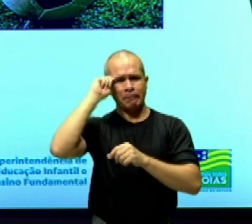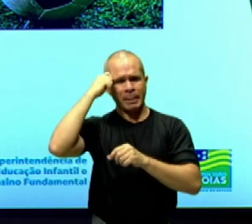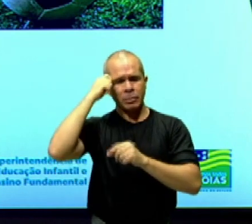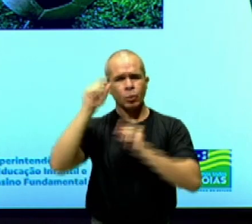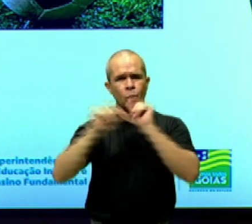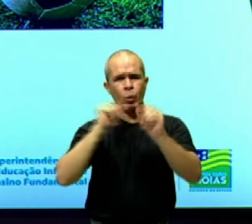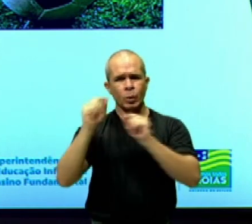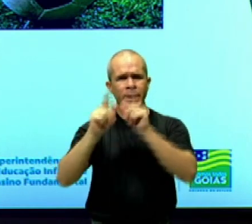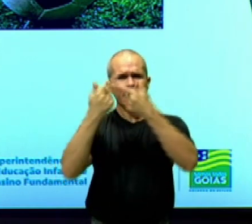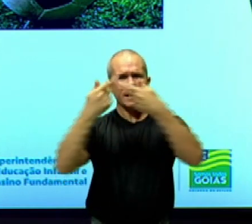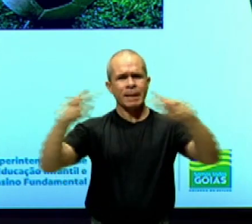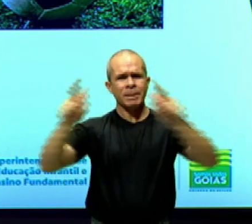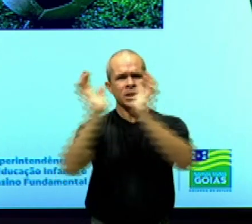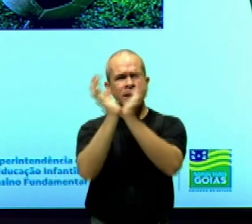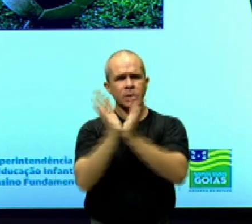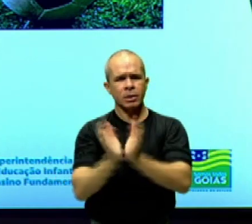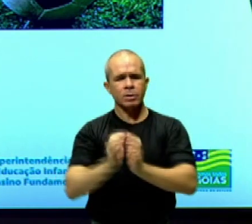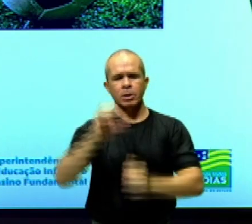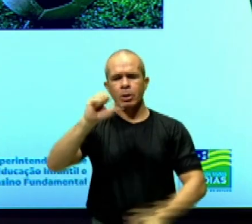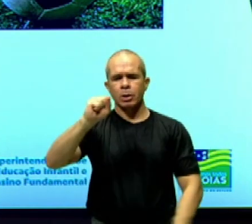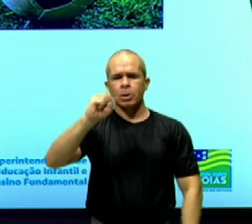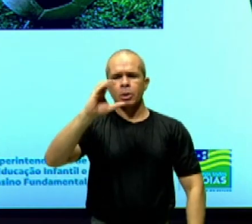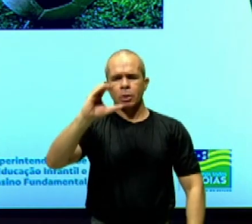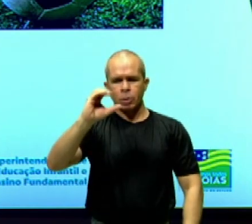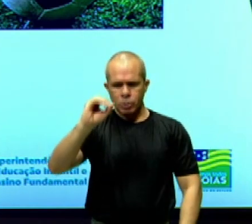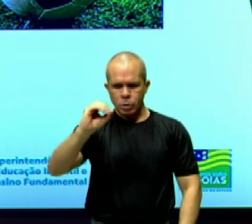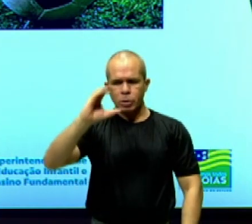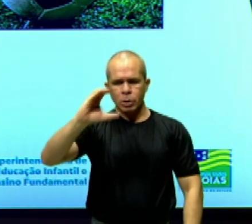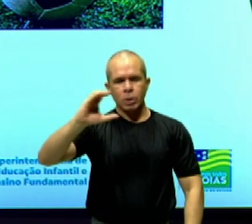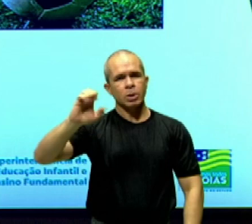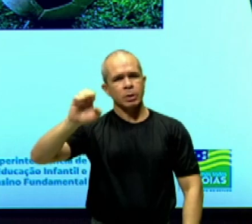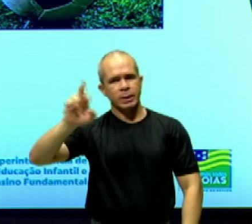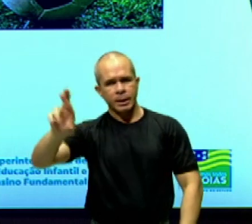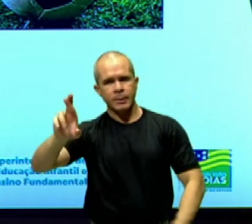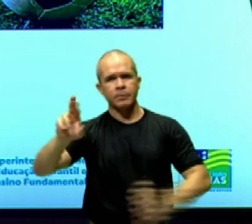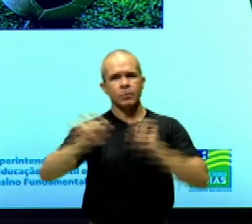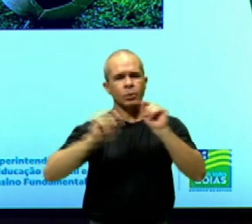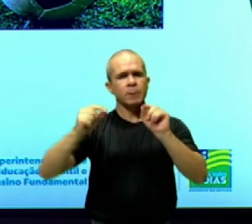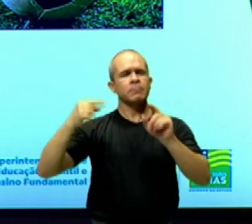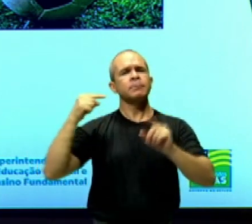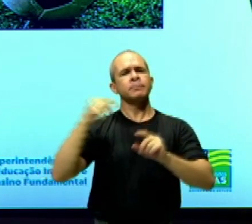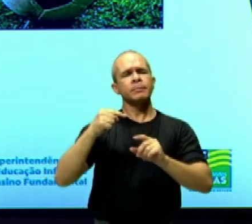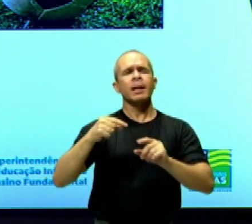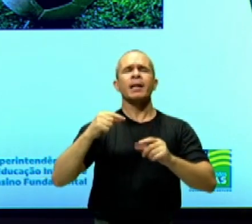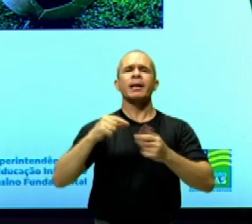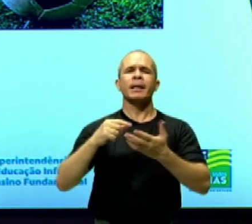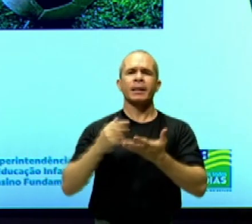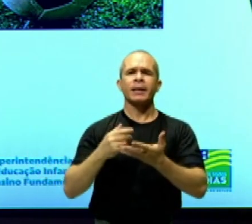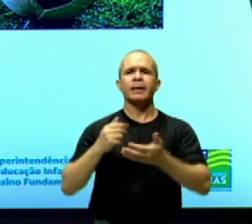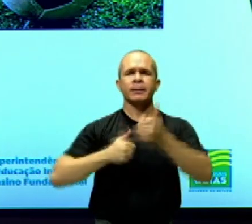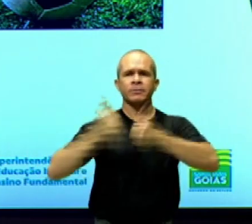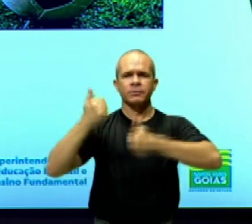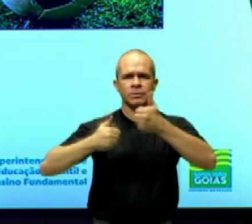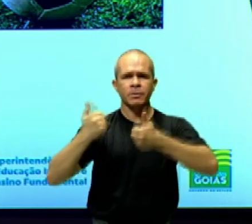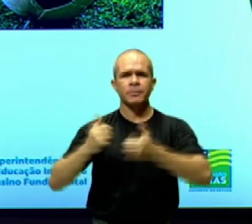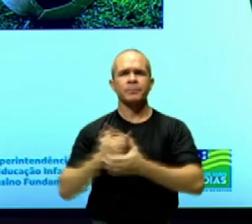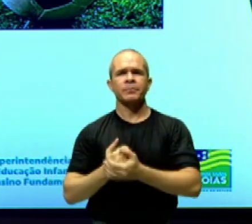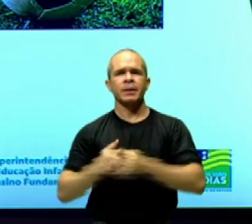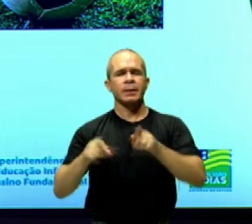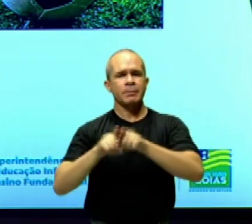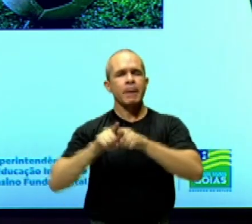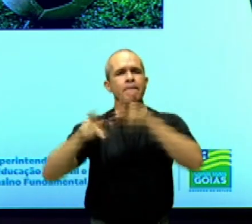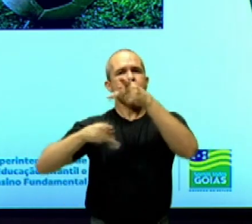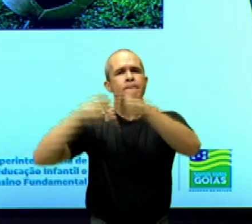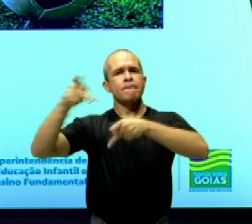classe gramatical que elas são? Soccer, não está nomeando? Então é o quê? Noun. Popular sport. Popular